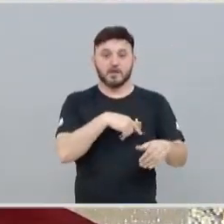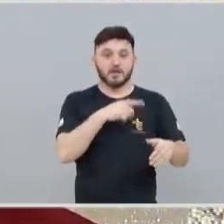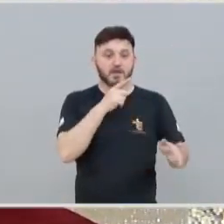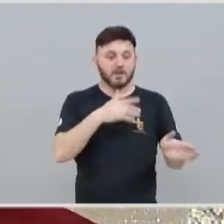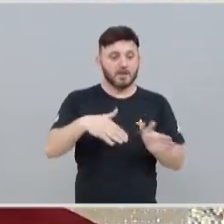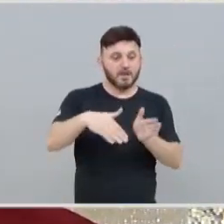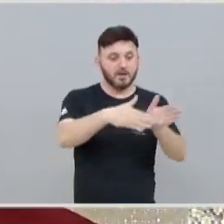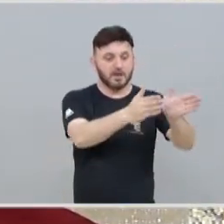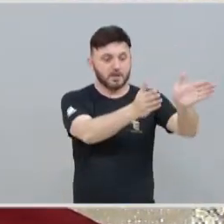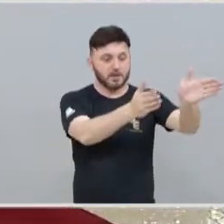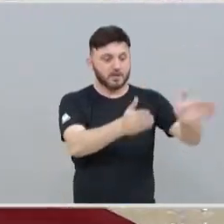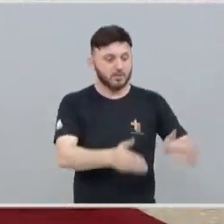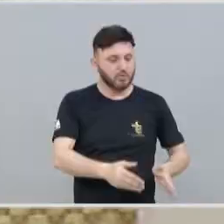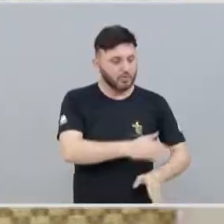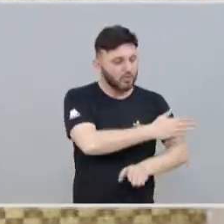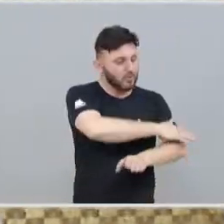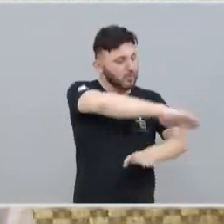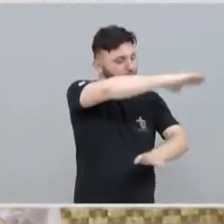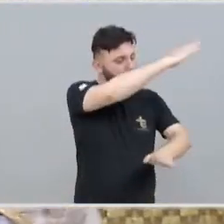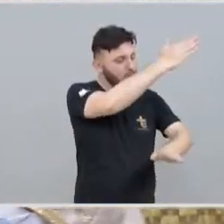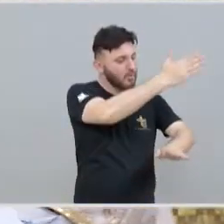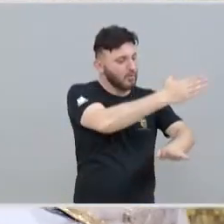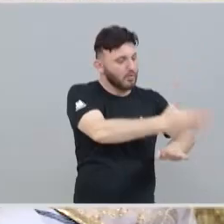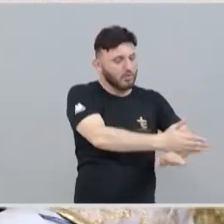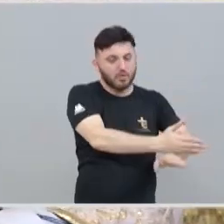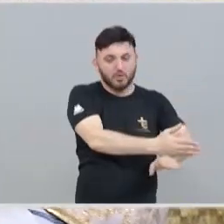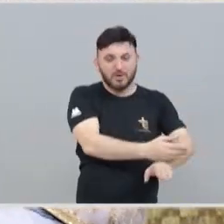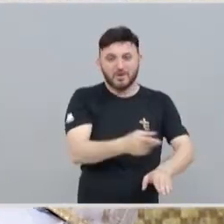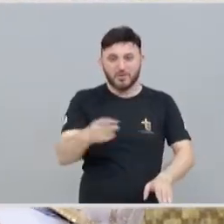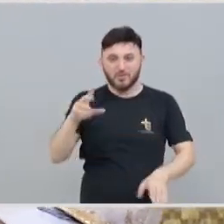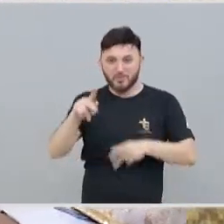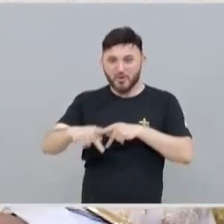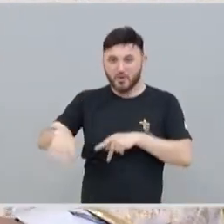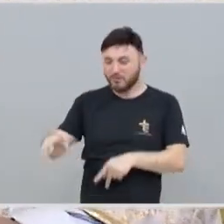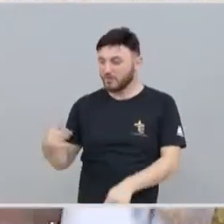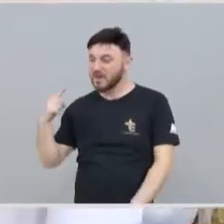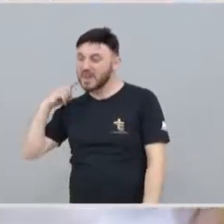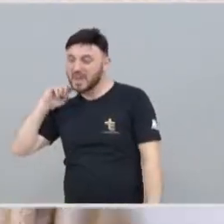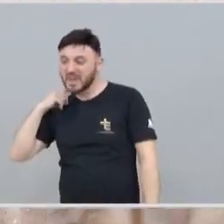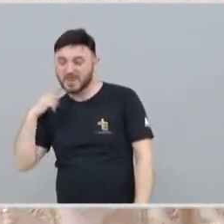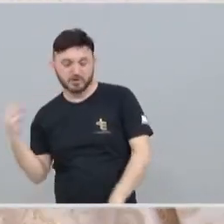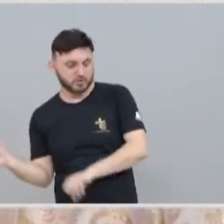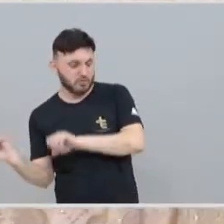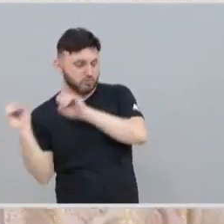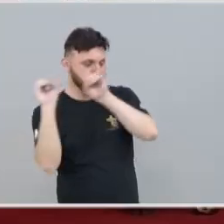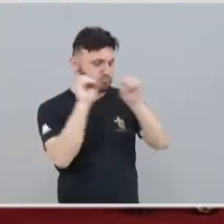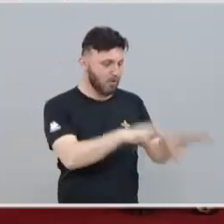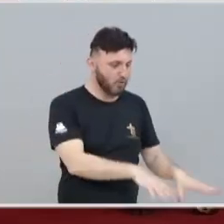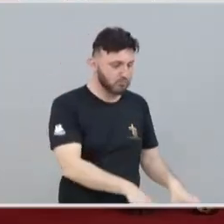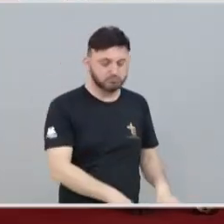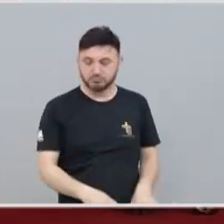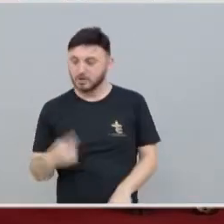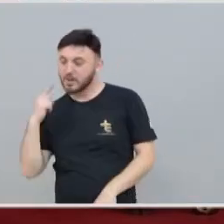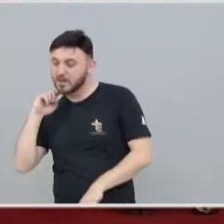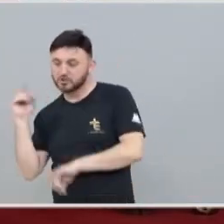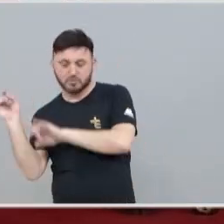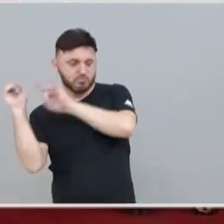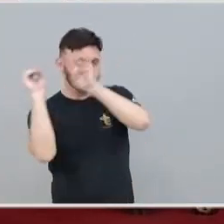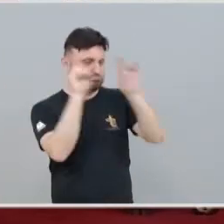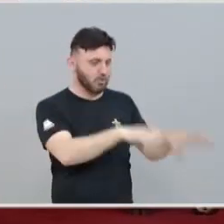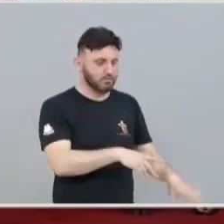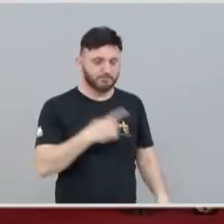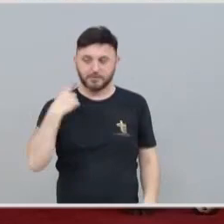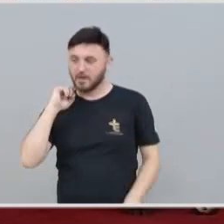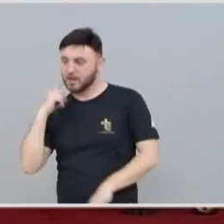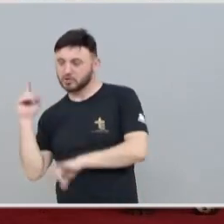lixo e jogava no monte elis ateavam fogo e de noite jesus via por isso vale de jenna é um